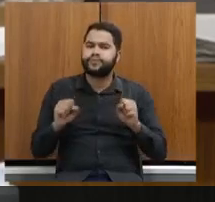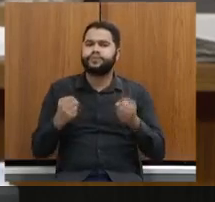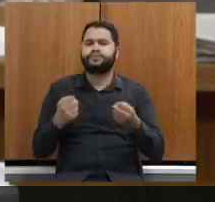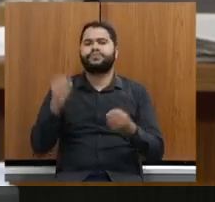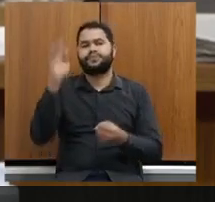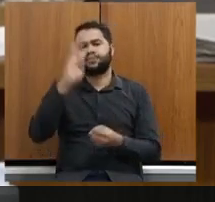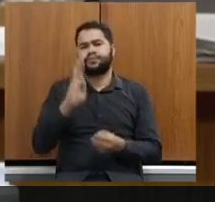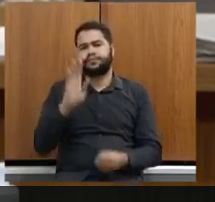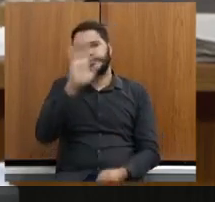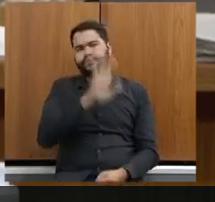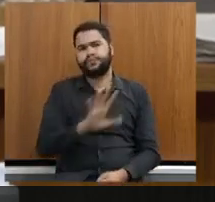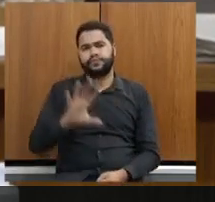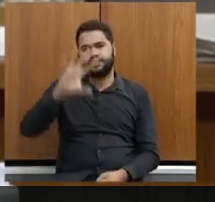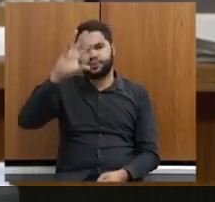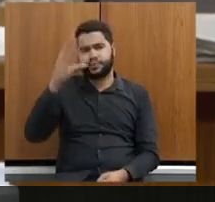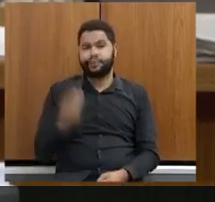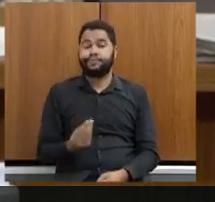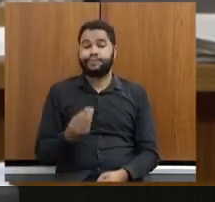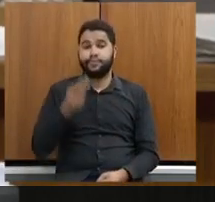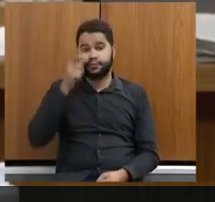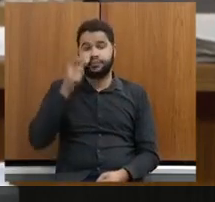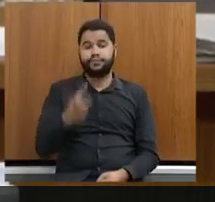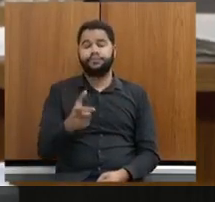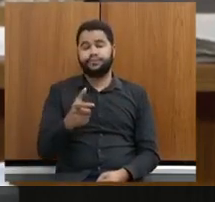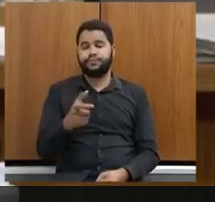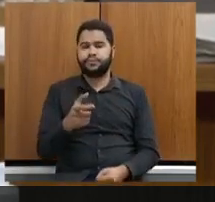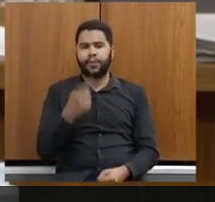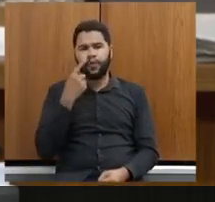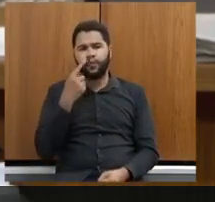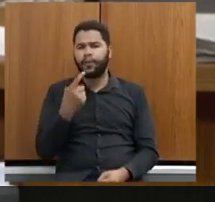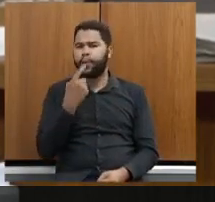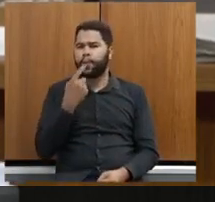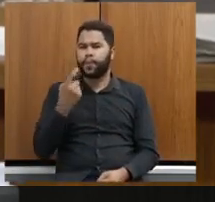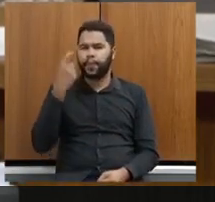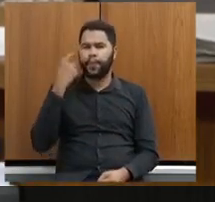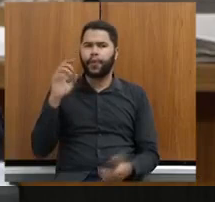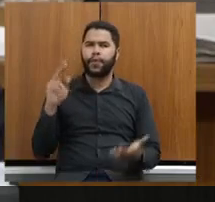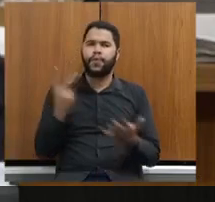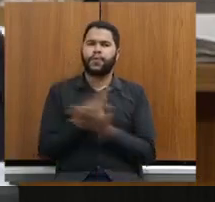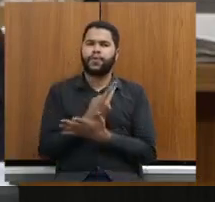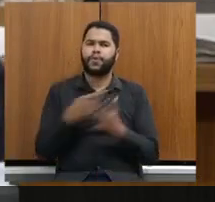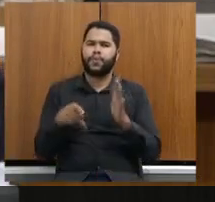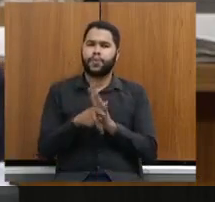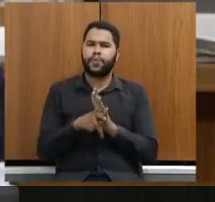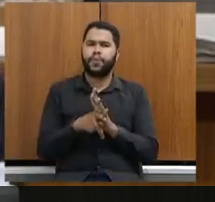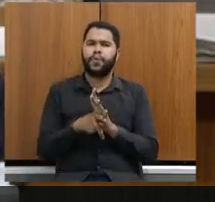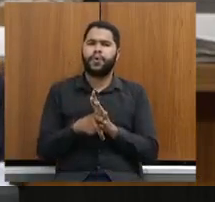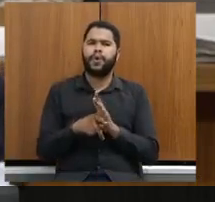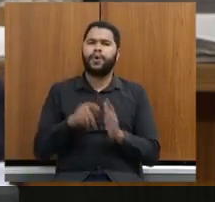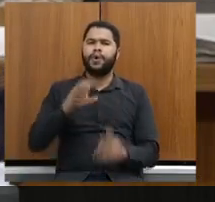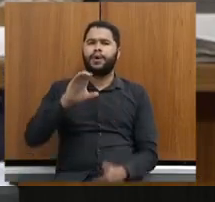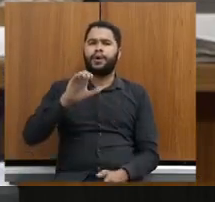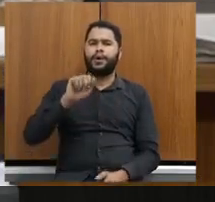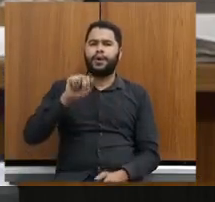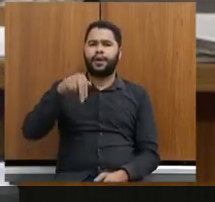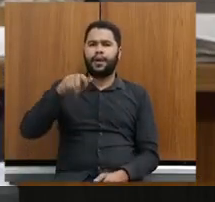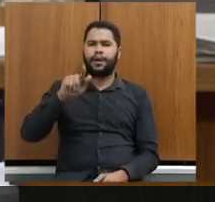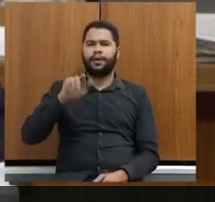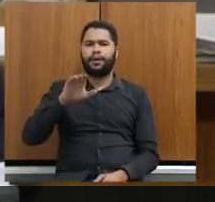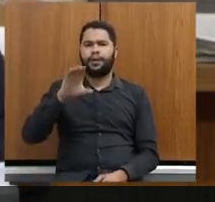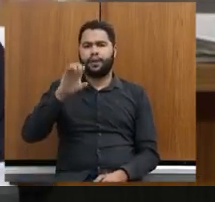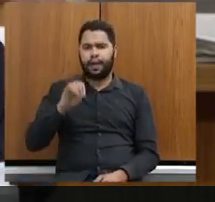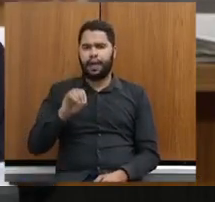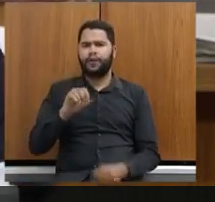do Brasil como todo e interessante isso porque a gente viu recentemente que aconteceu aqui no combate ao ao novo cangaço' essa operação de